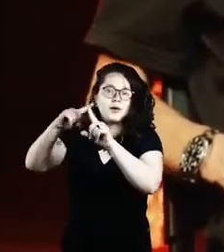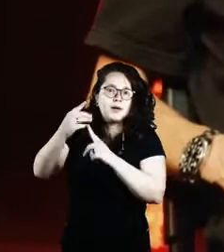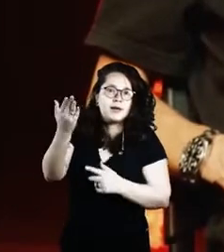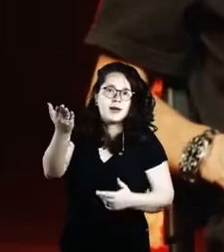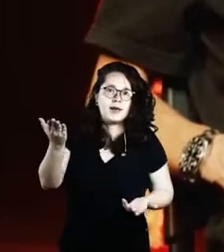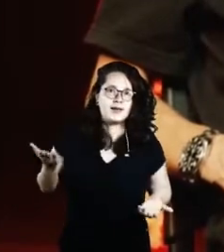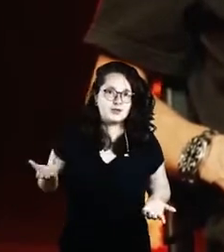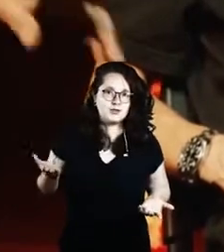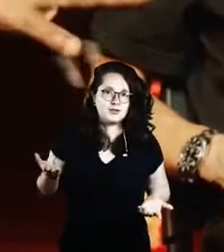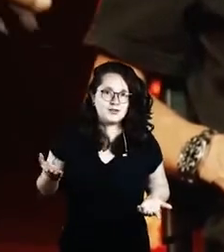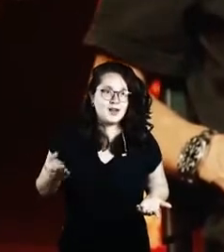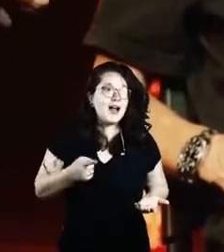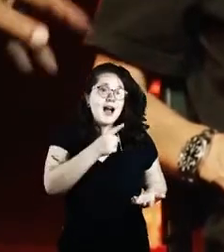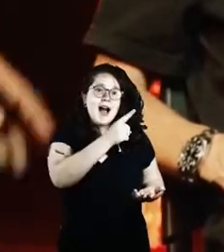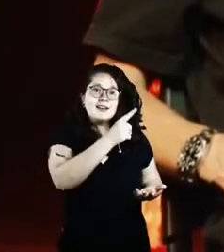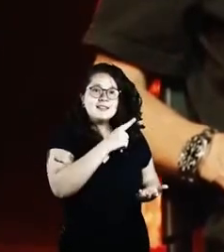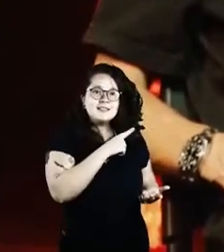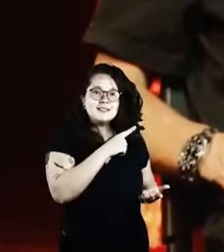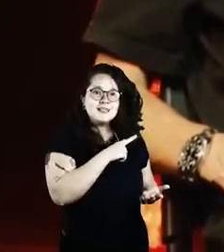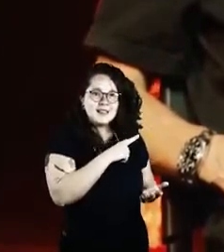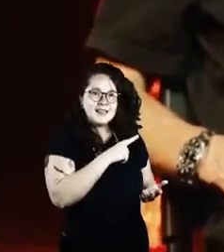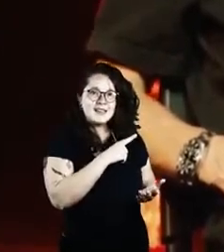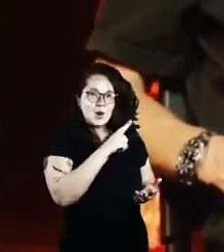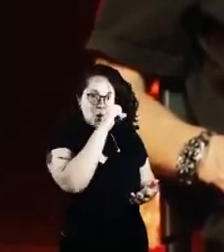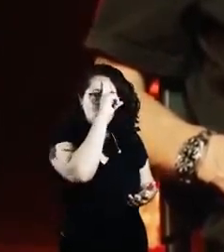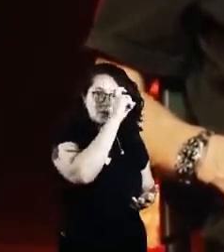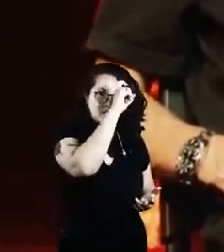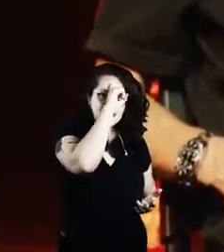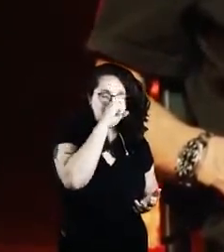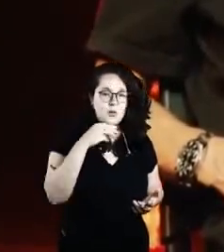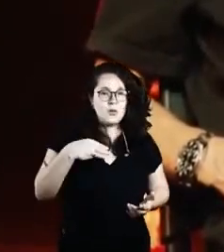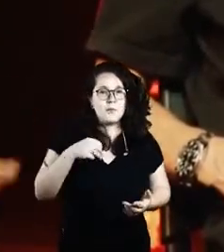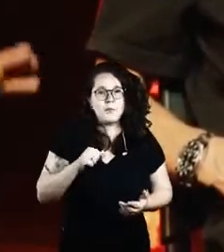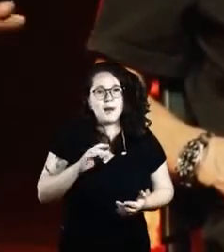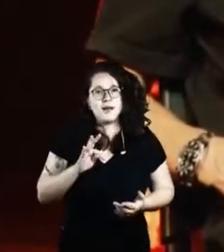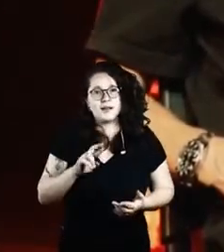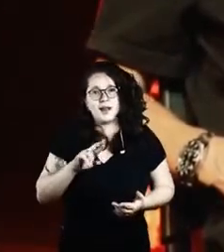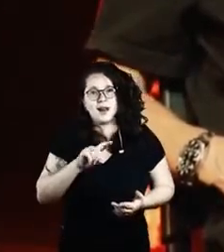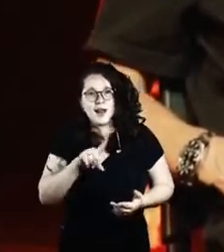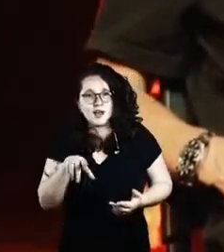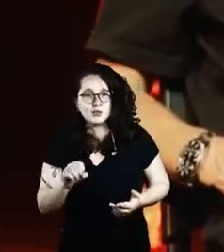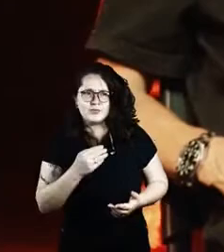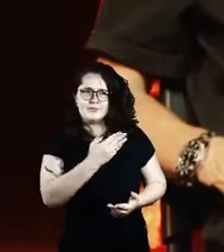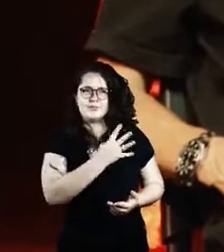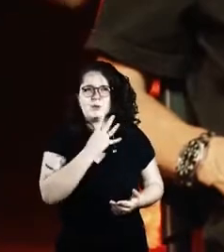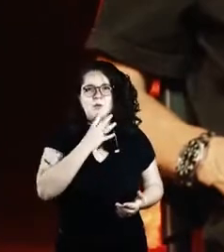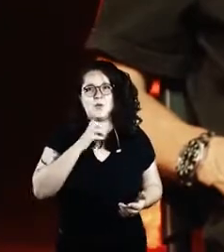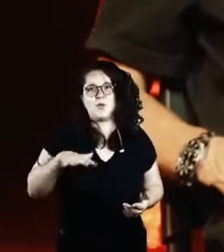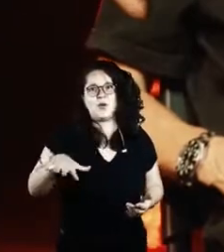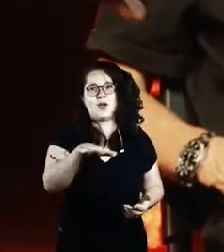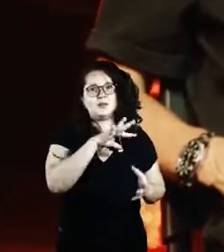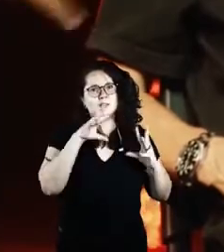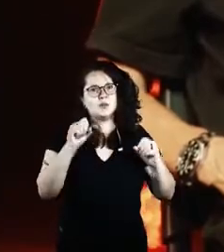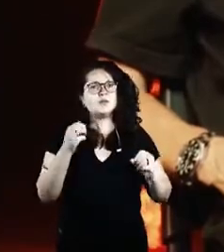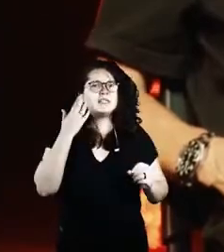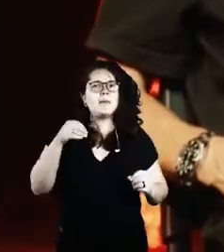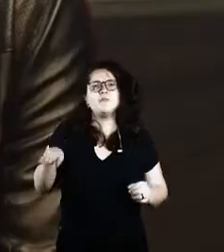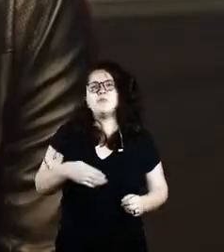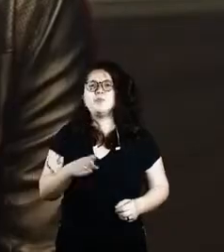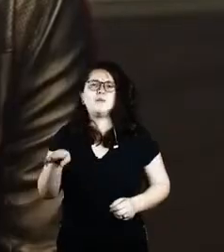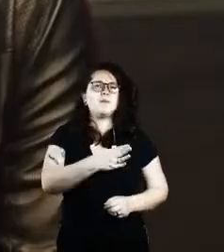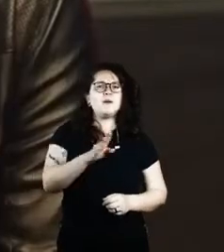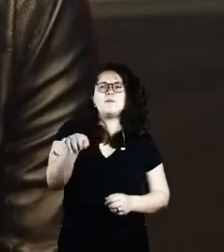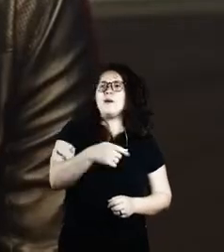no hospital, ali em cima, no Menino Jesus. Matarazzo. Então, e eles andavam por aqui tudo, como o Cris falava,